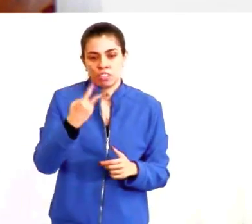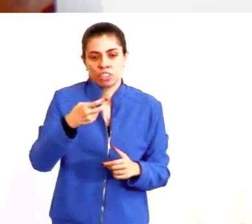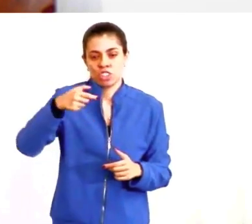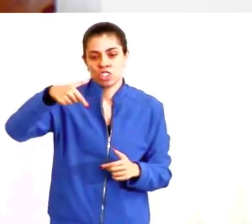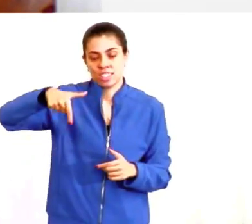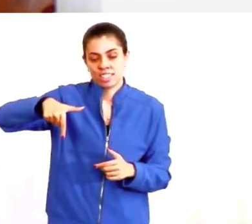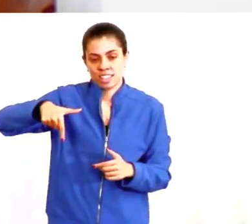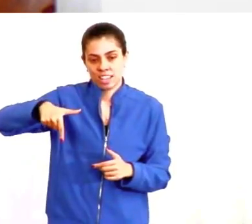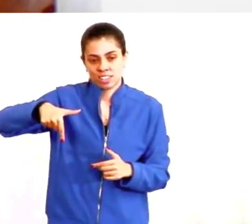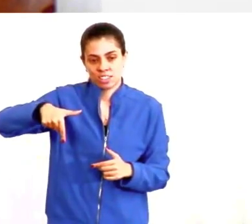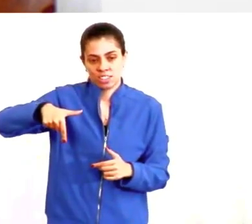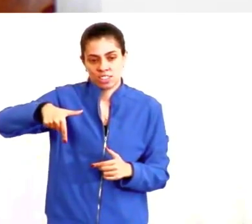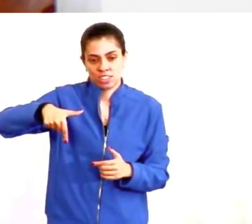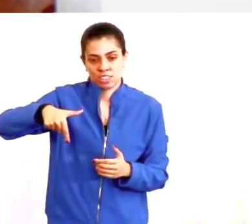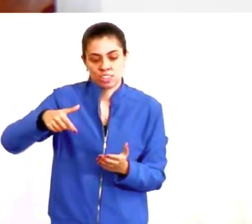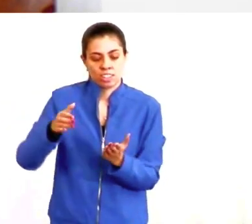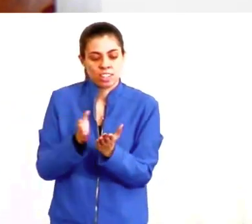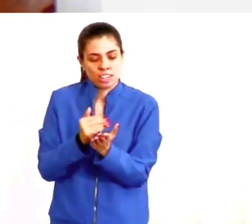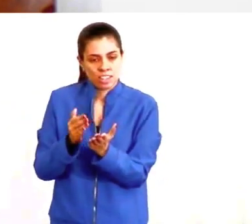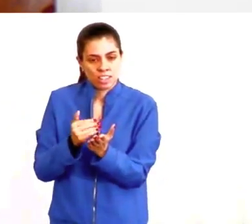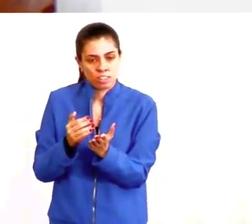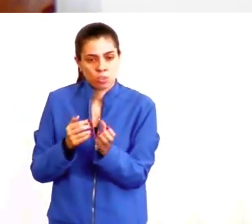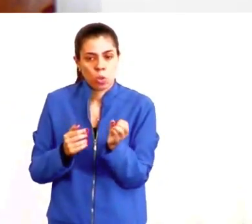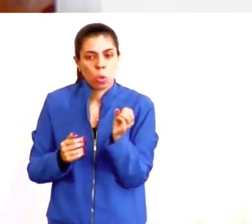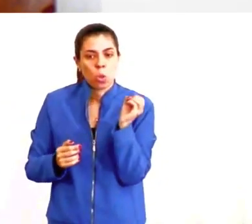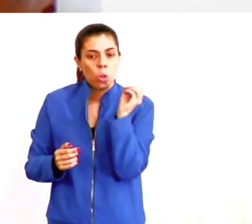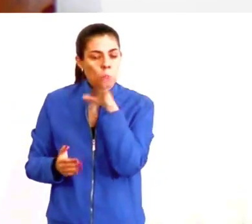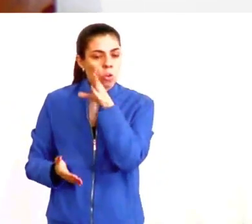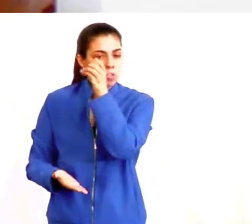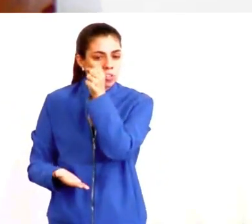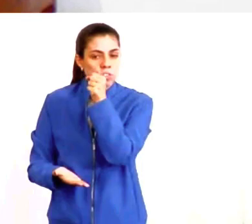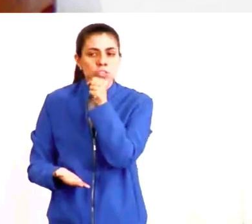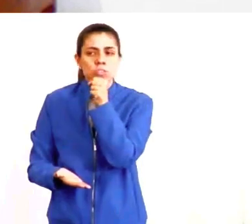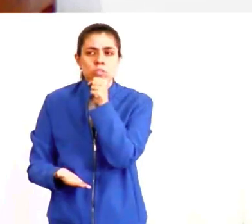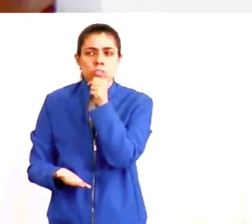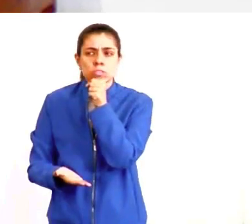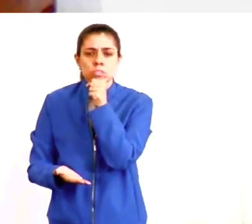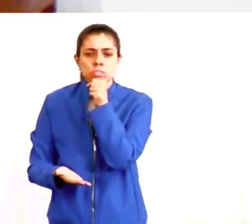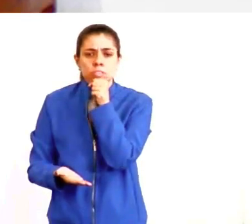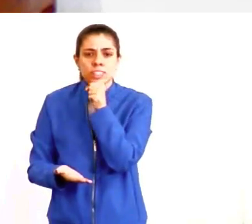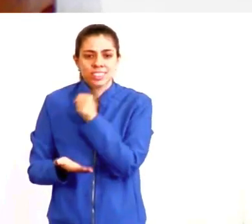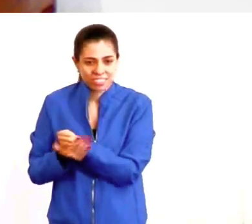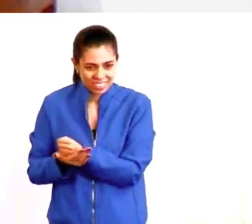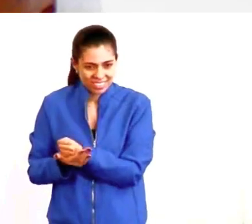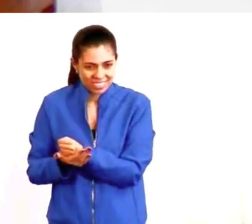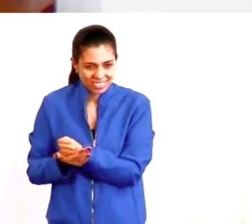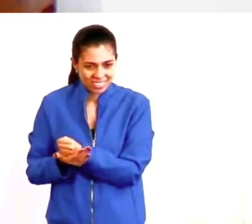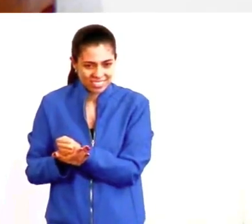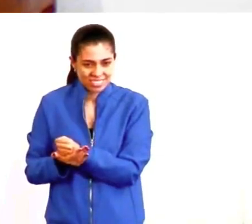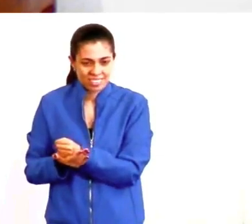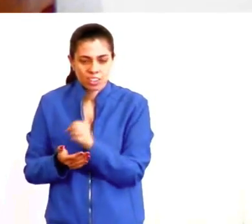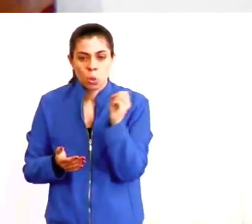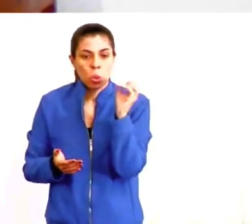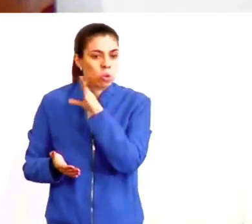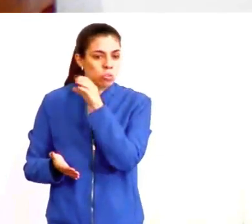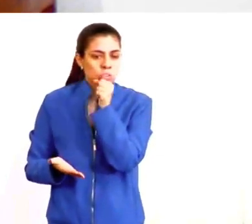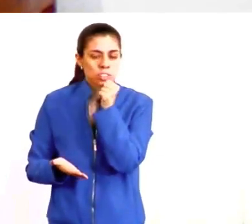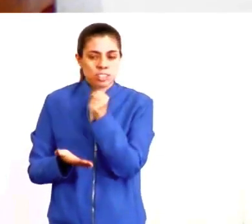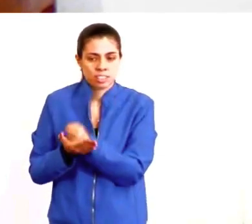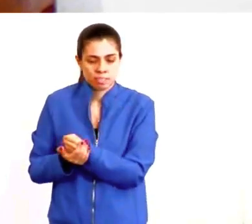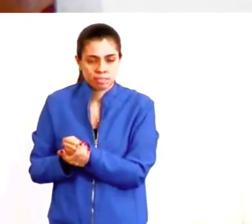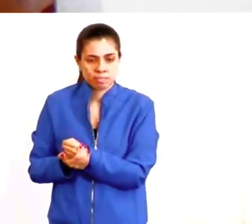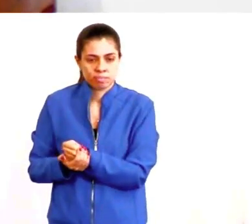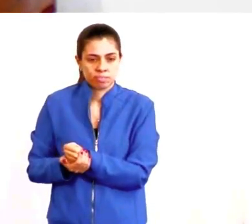são livros de missão. Os 27 têm a ver com plantação de igrejas, tem a ver com discipulado, tem a ver